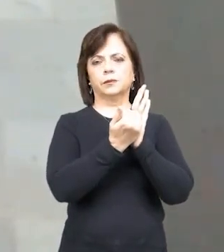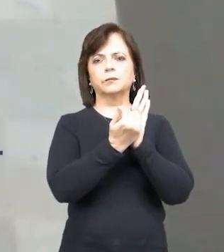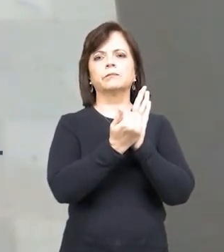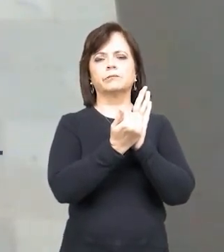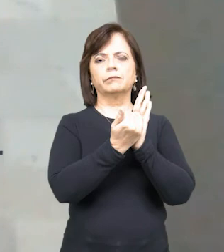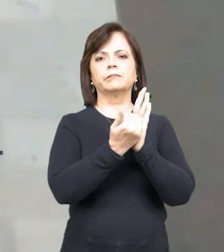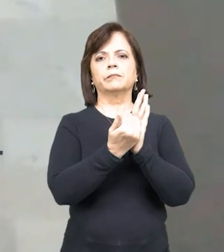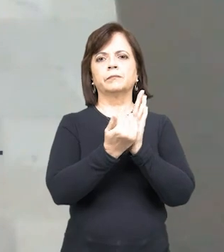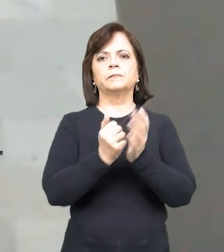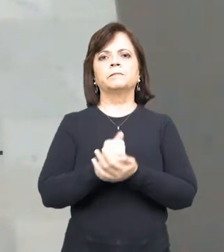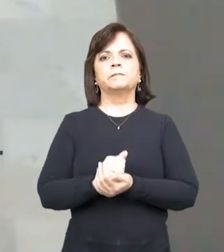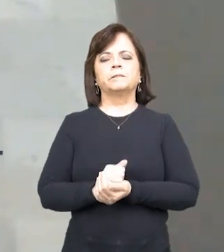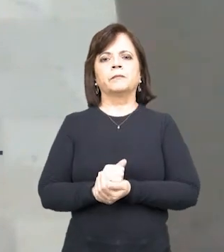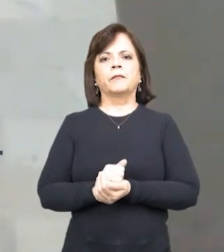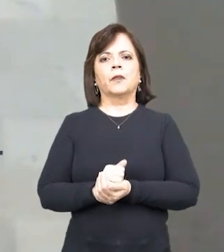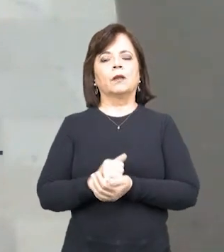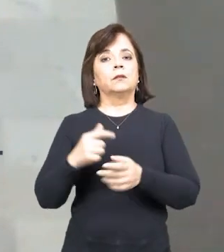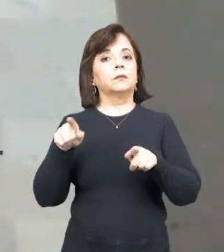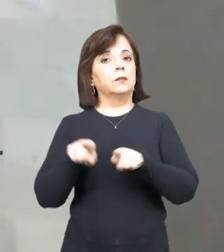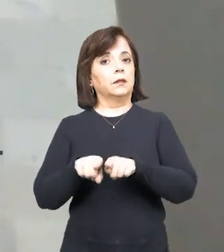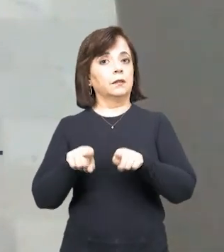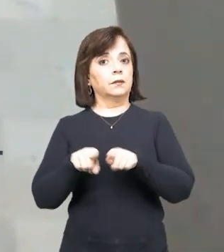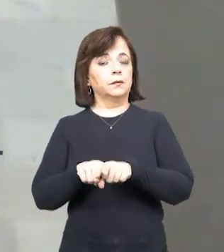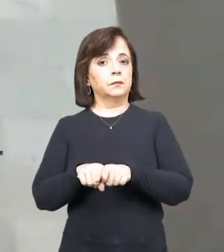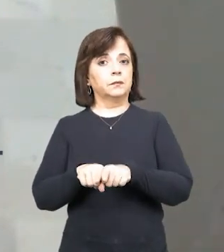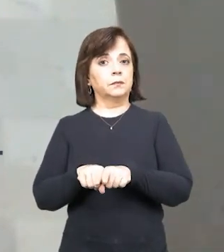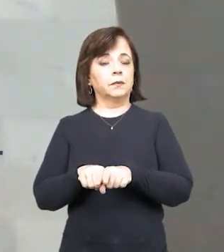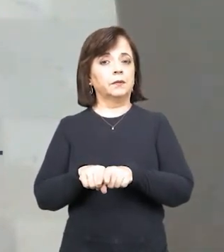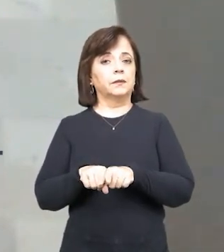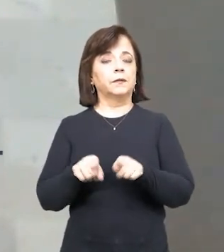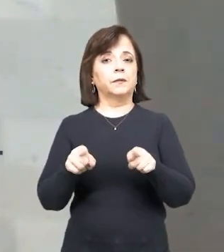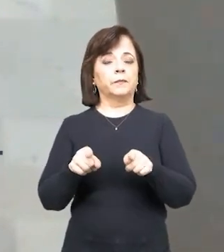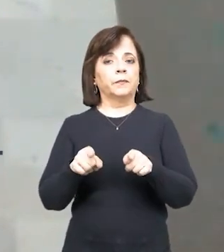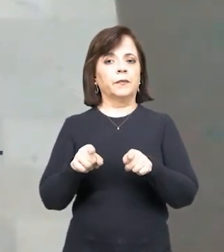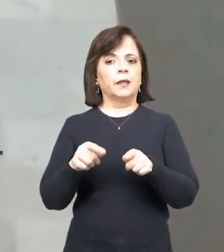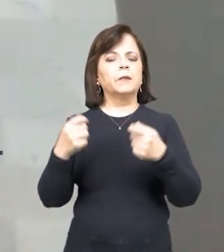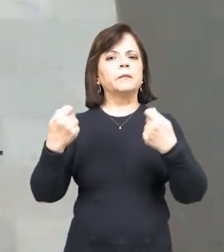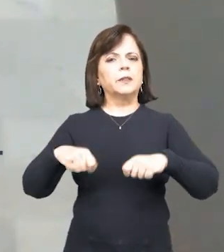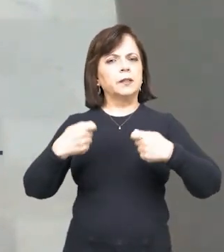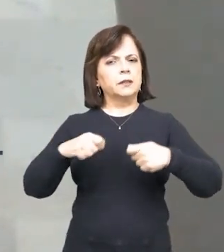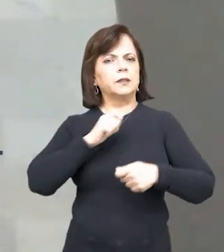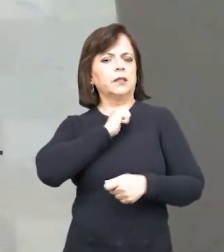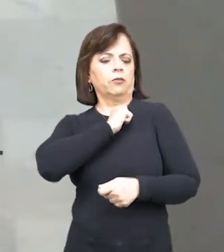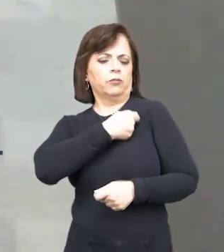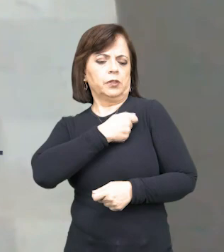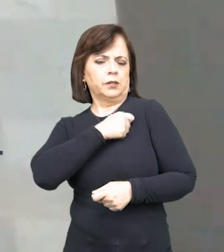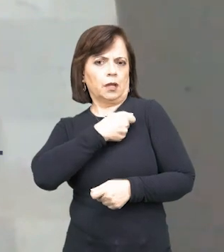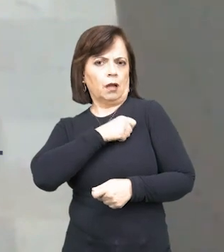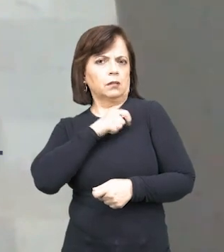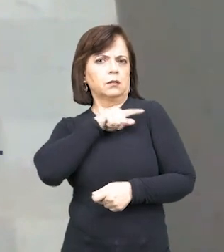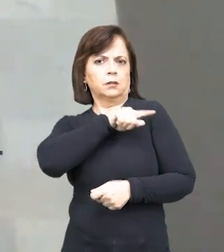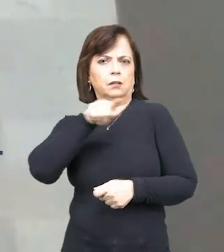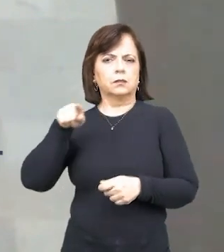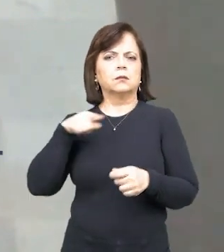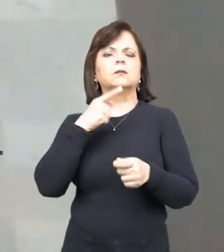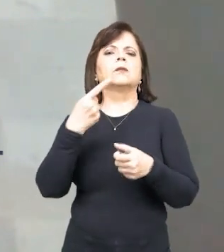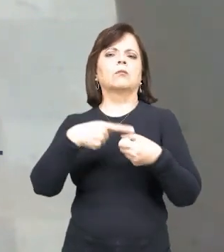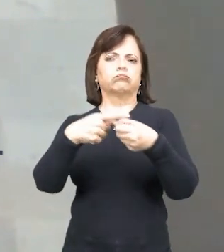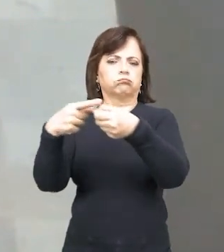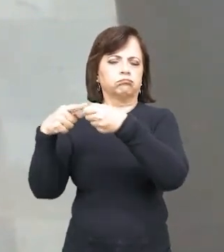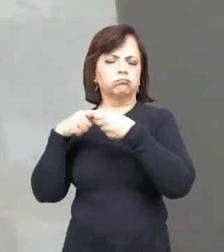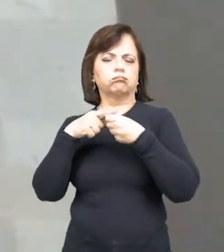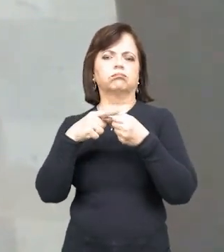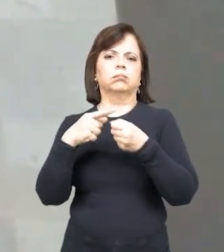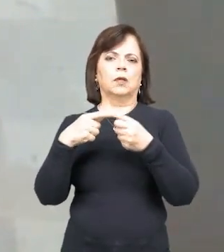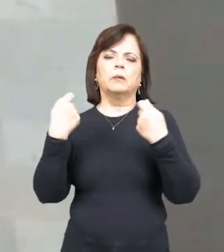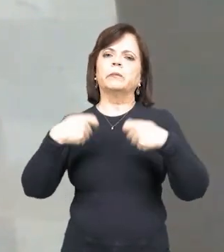medidas restritivas, bem como a fiscalização dessas medidas, porque as medidas